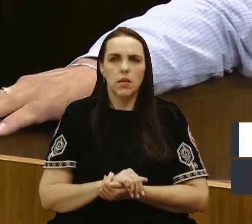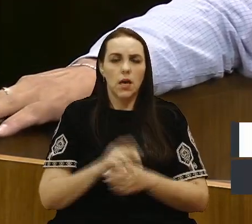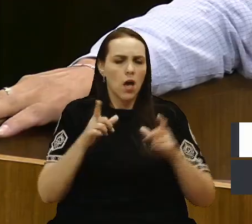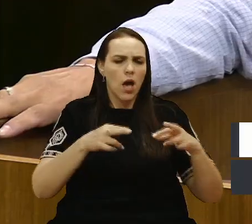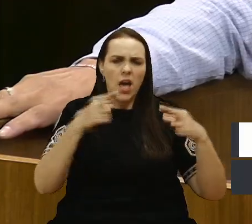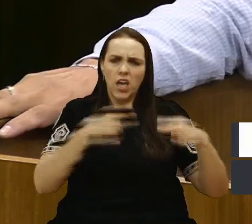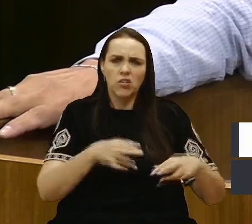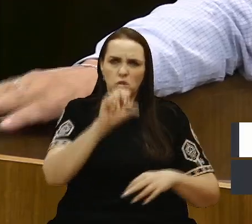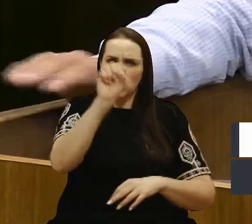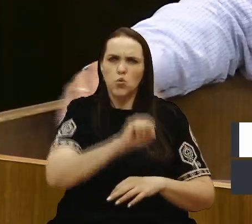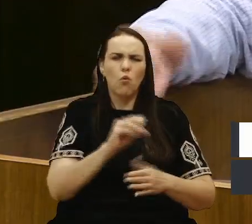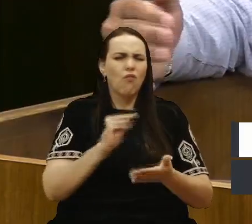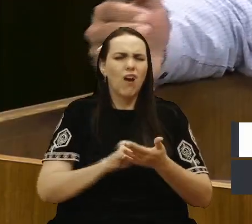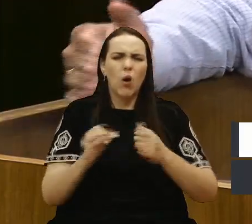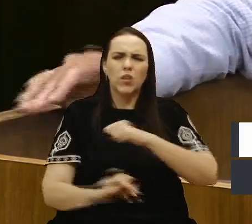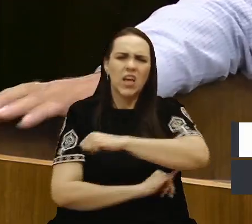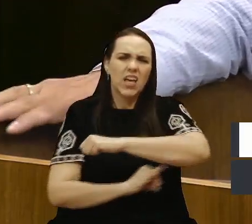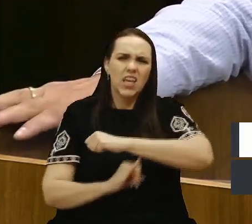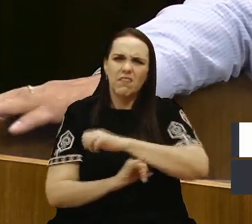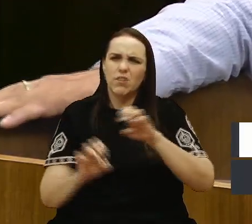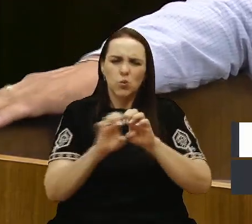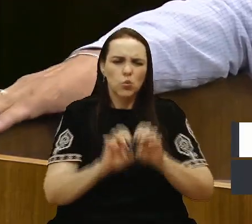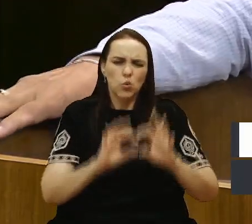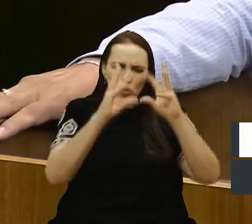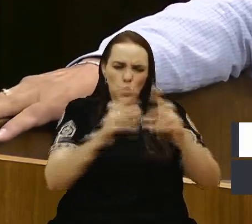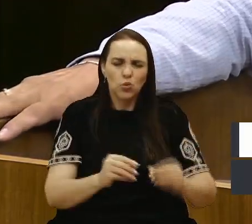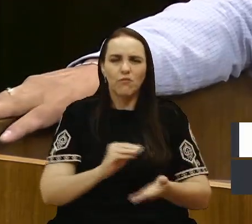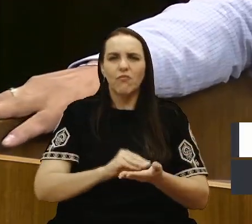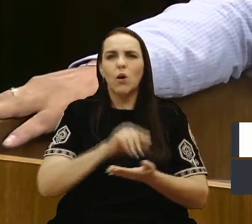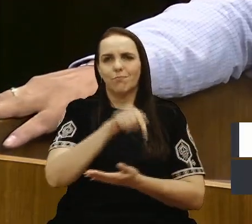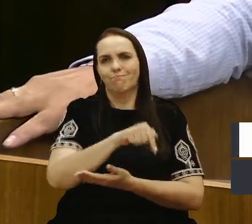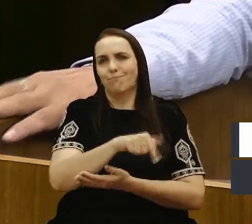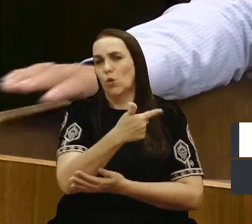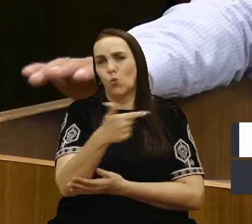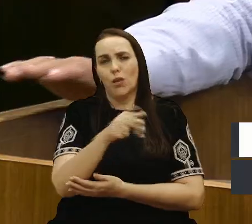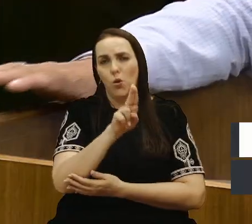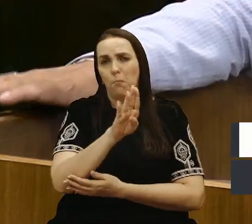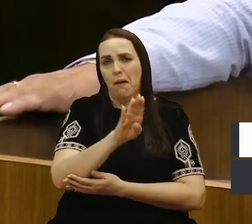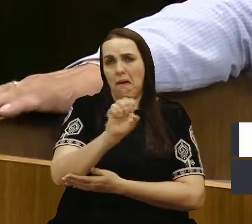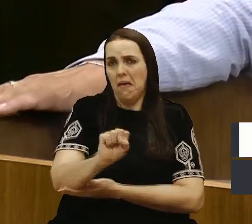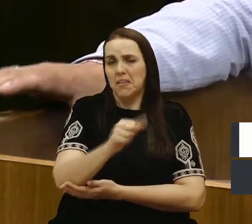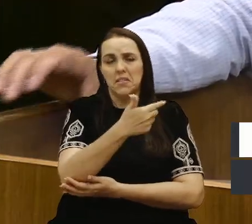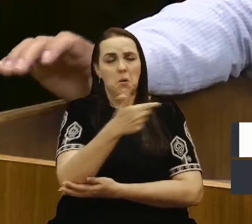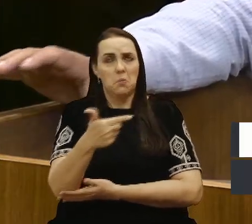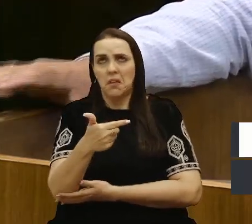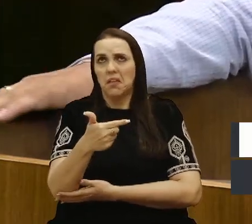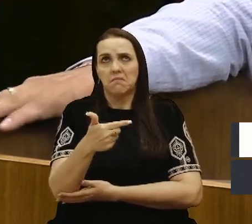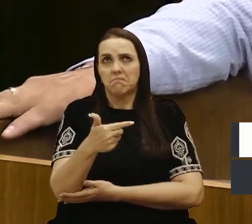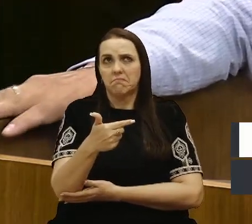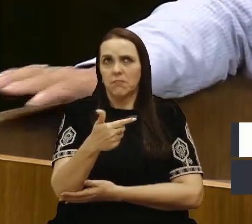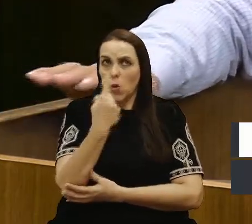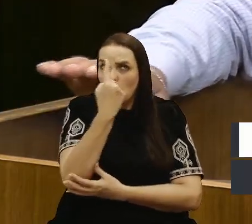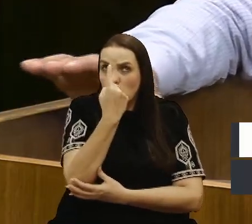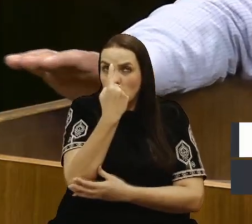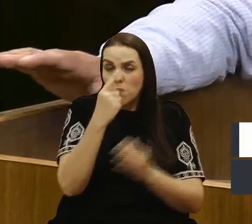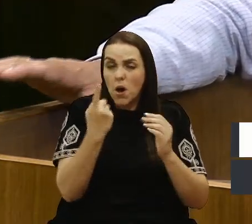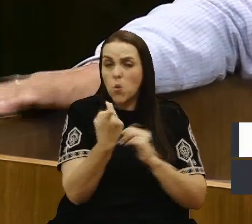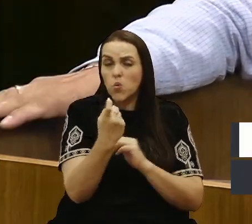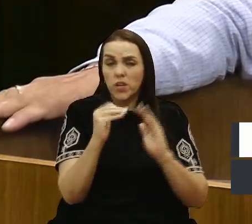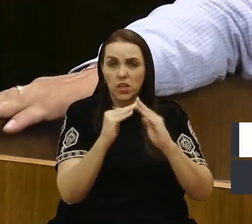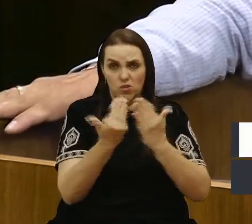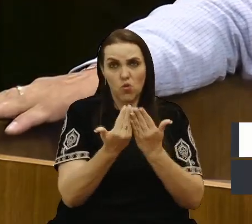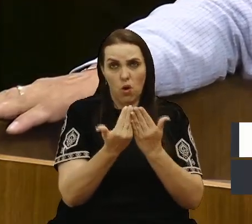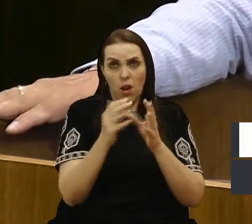muita infraestrutura lá porque não tem. A gente não tem UBS, a gente tem uma escola, que é a maior escola